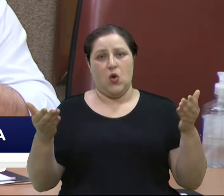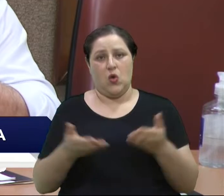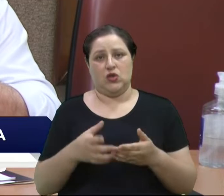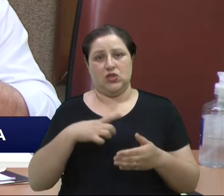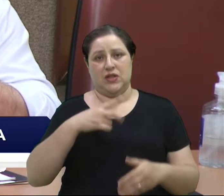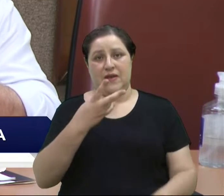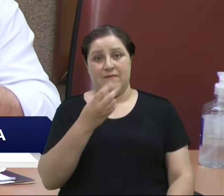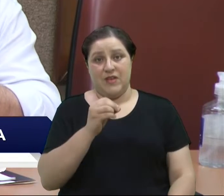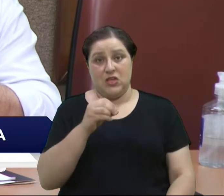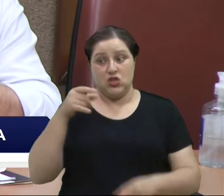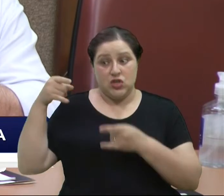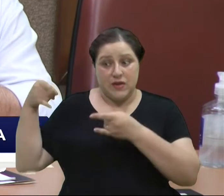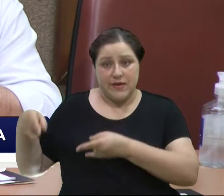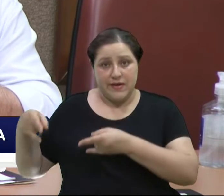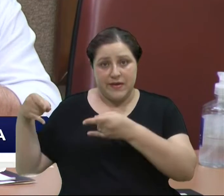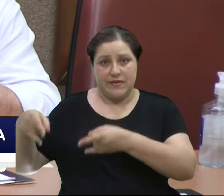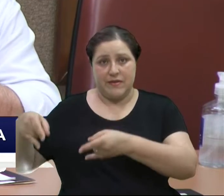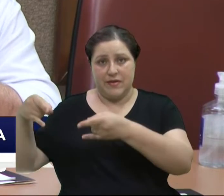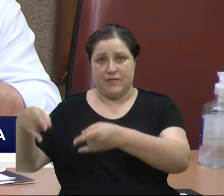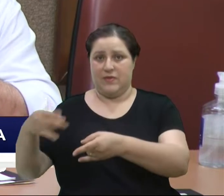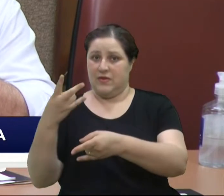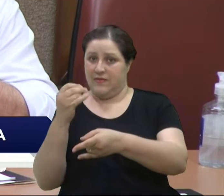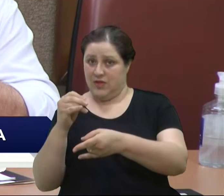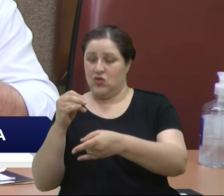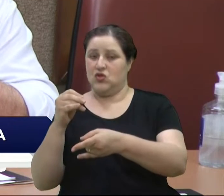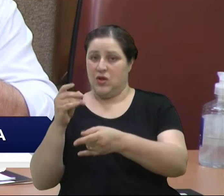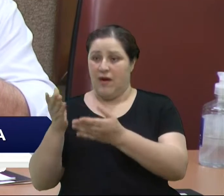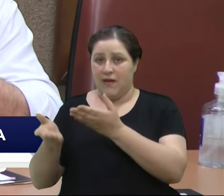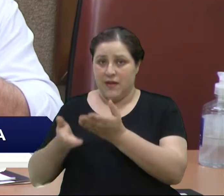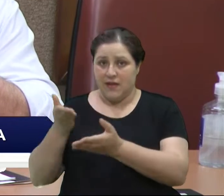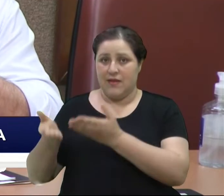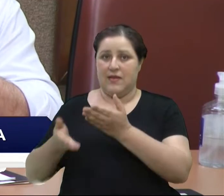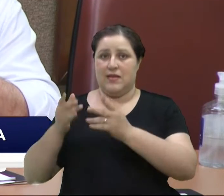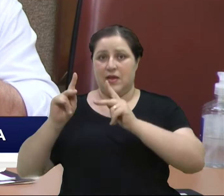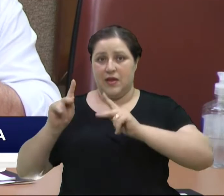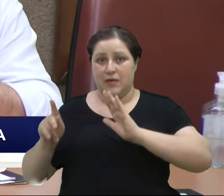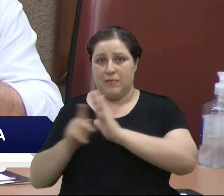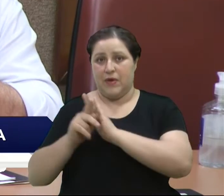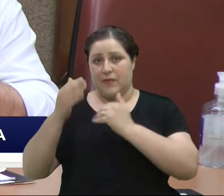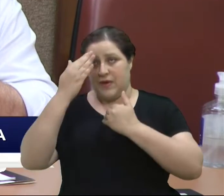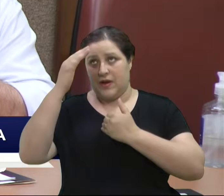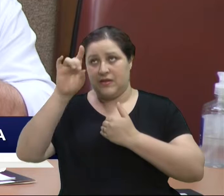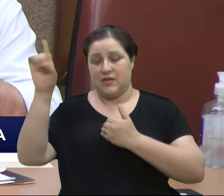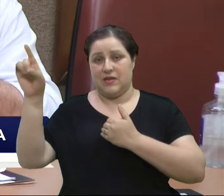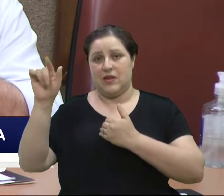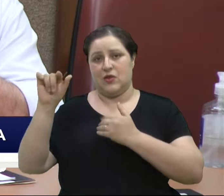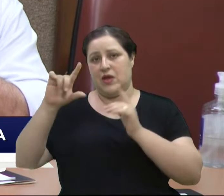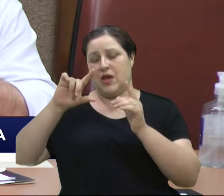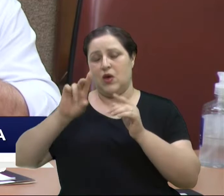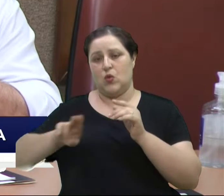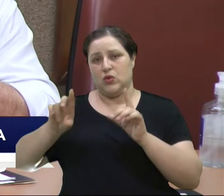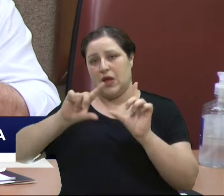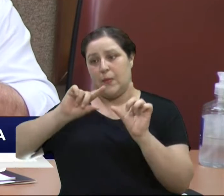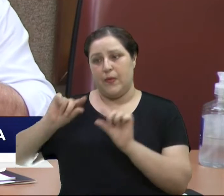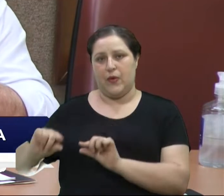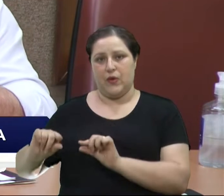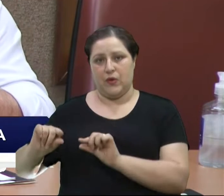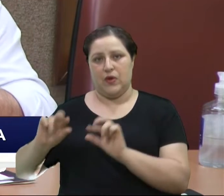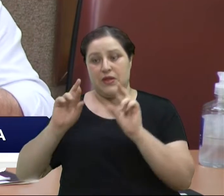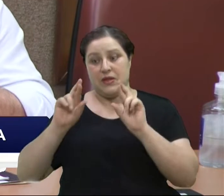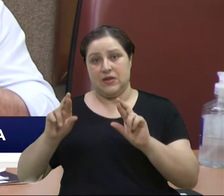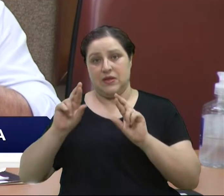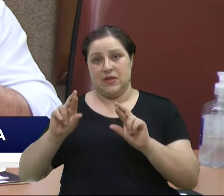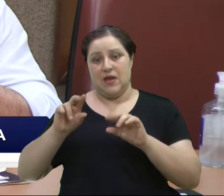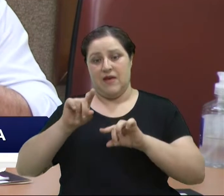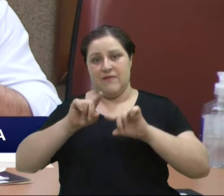leitos, conseguimos, né, Daniela, deixar 20 leitos, graças a Deus, com uma ocupação extremamente baixa, e agora torcendo aí que essa